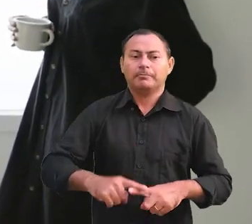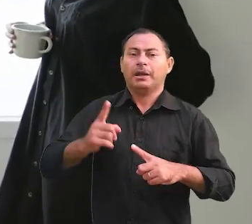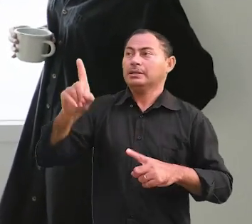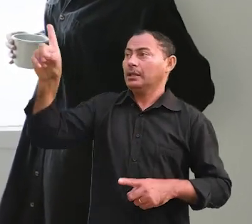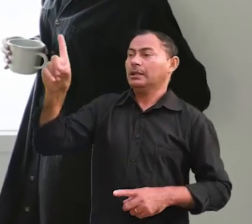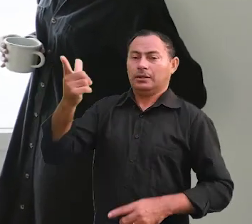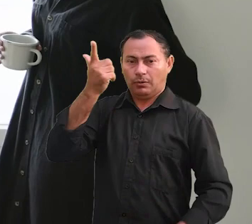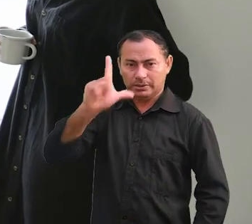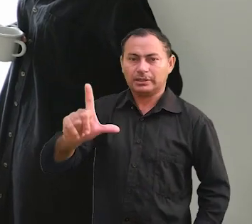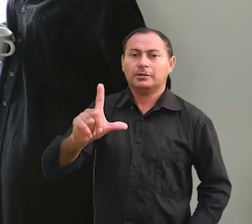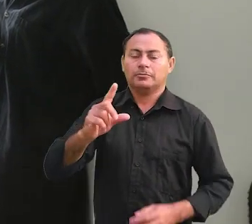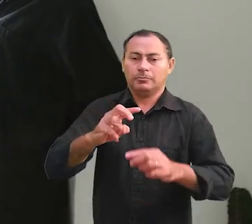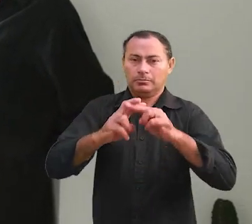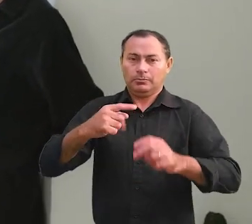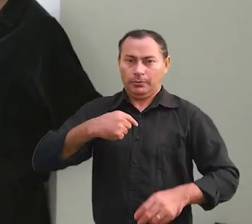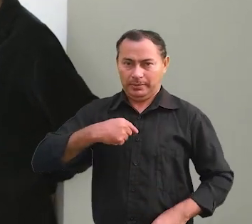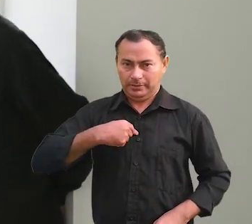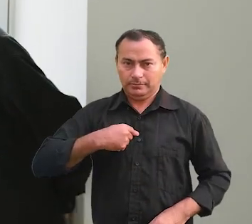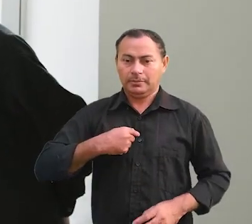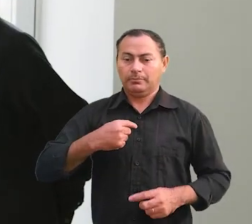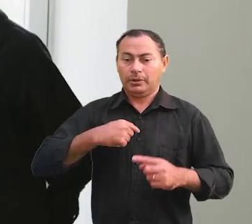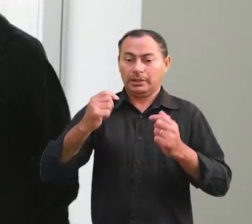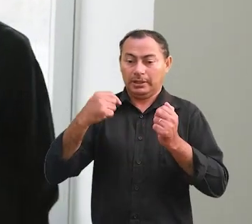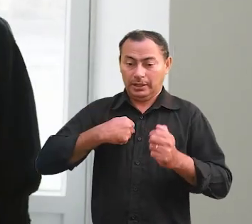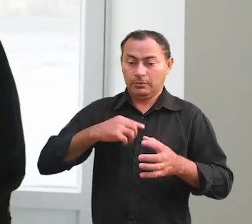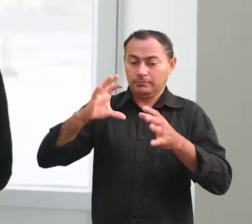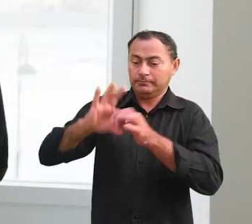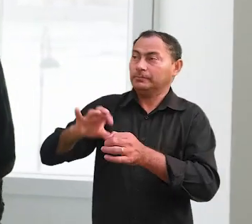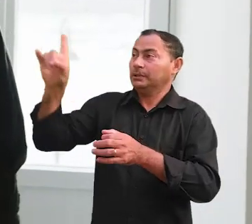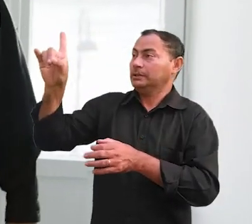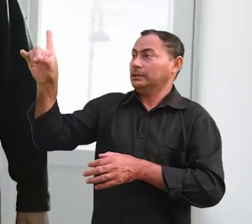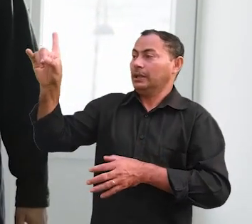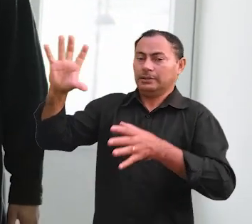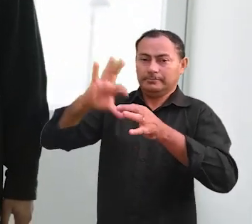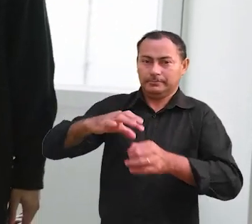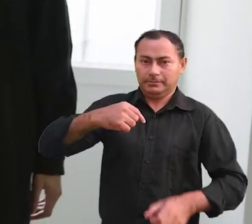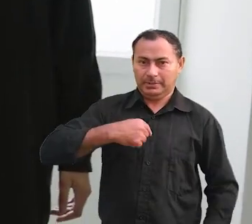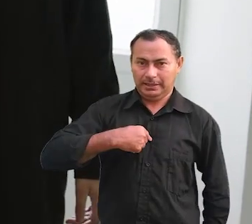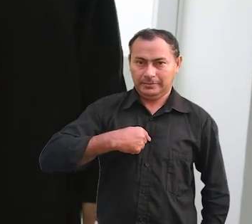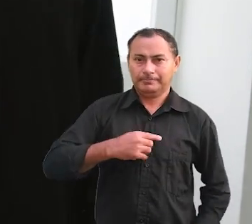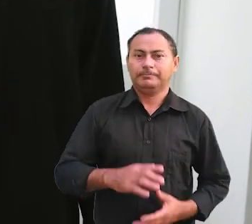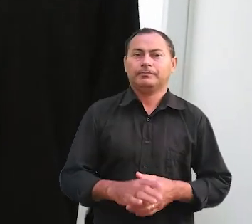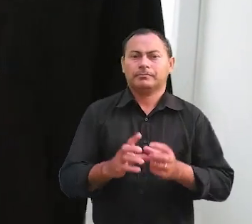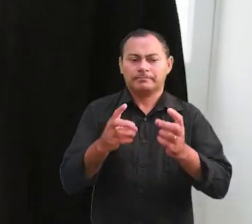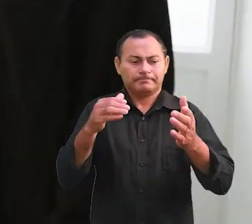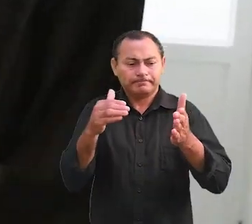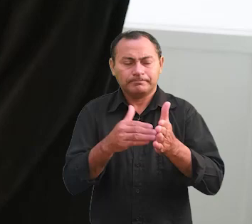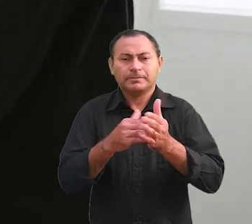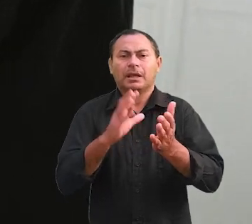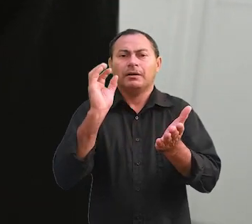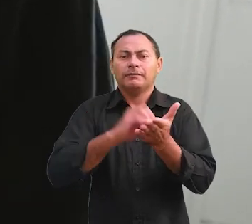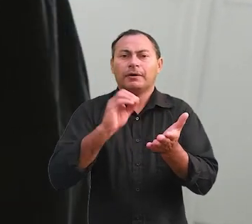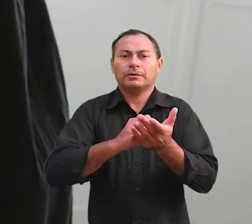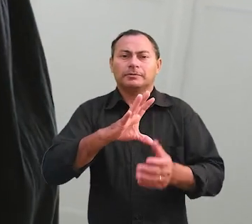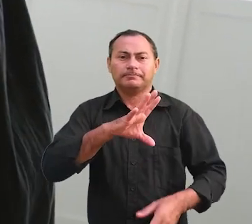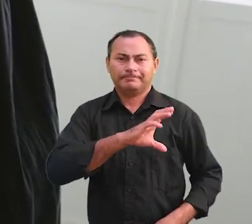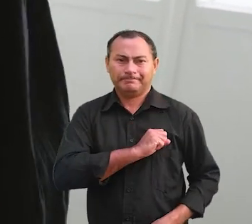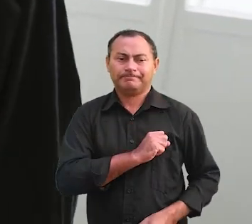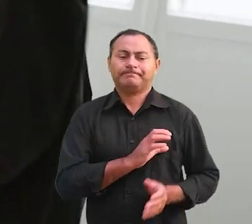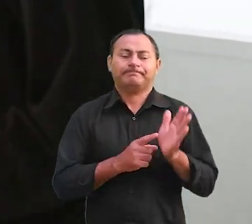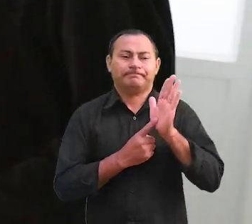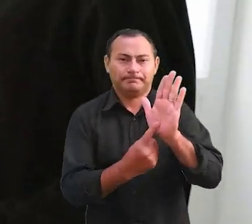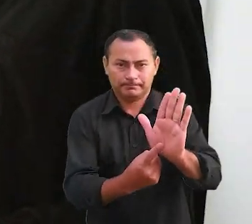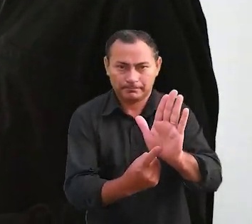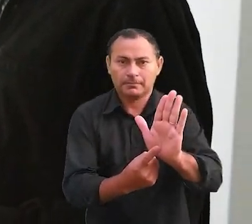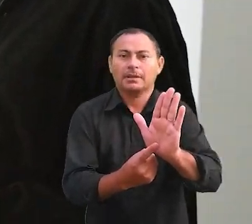não consegui mas ele conseguiu por mim porque eu estava nele ele estava em mim obstáculo da falta de